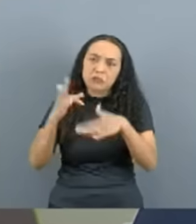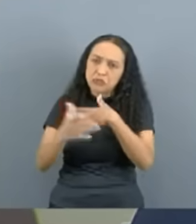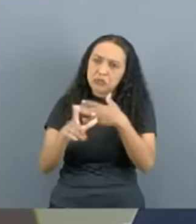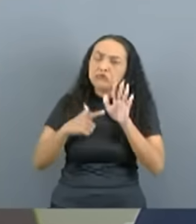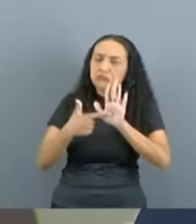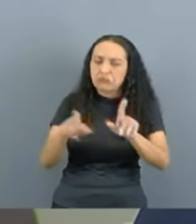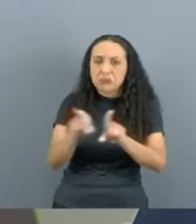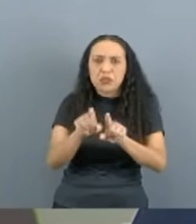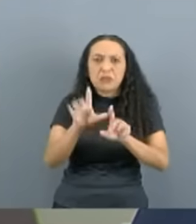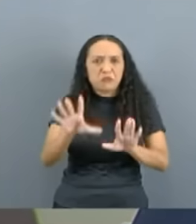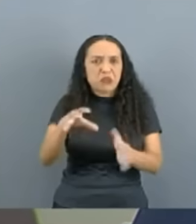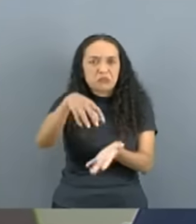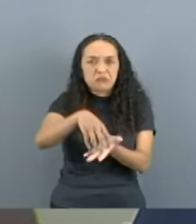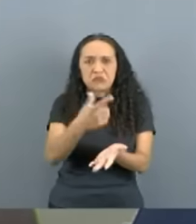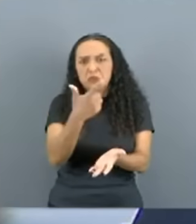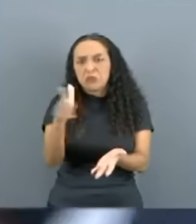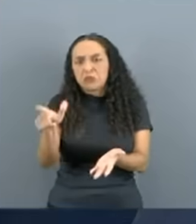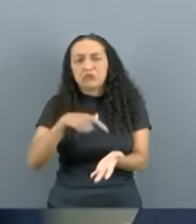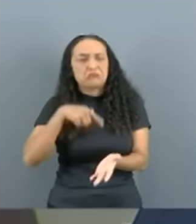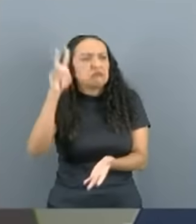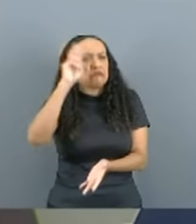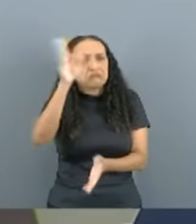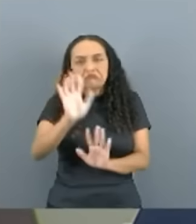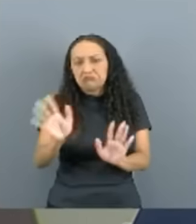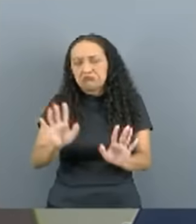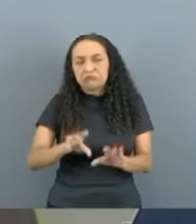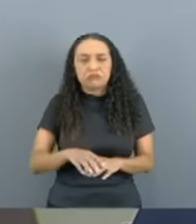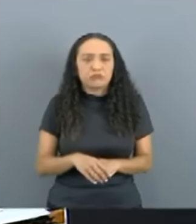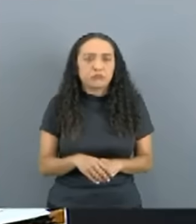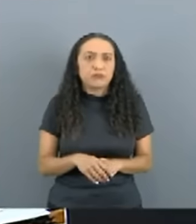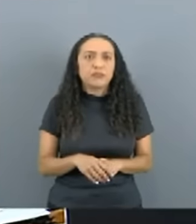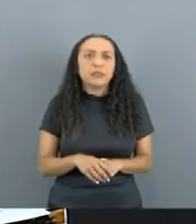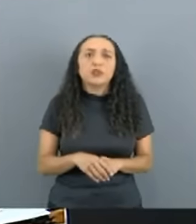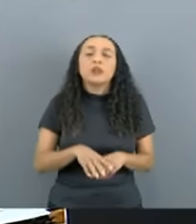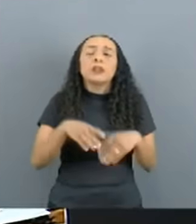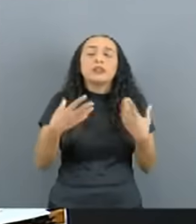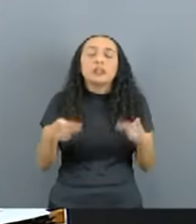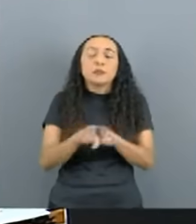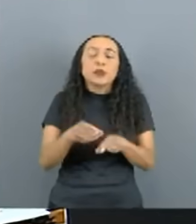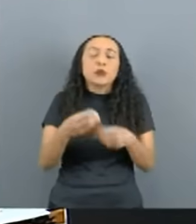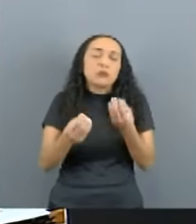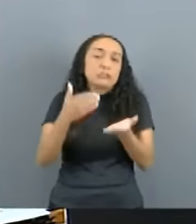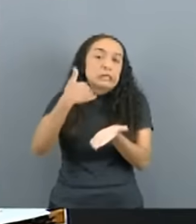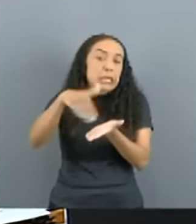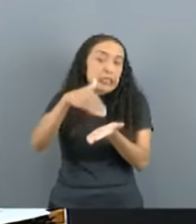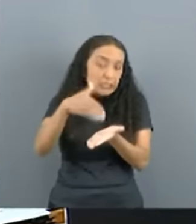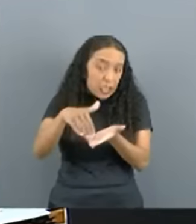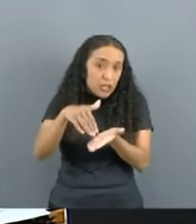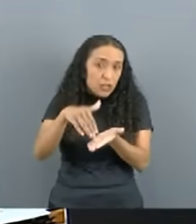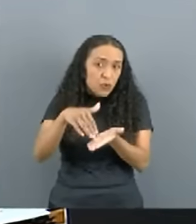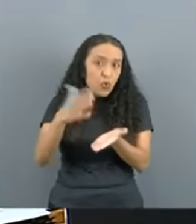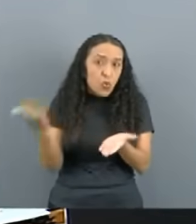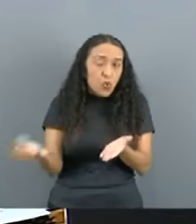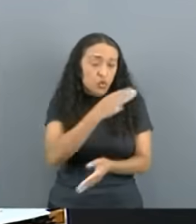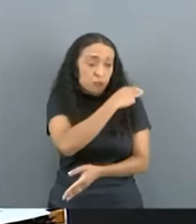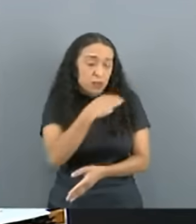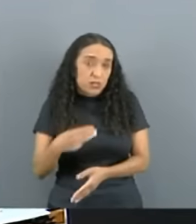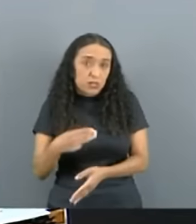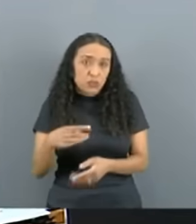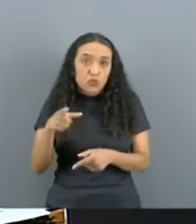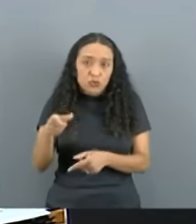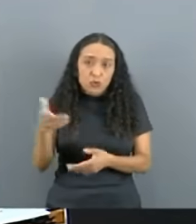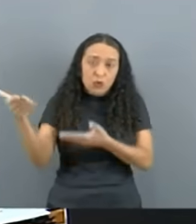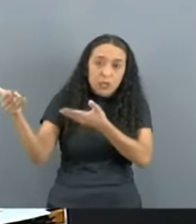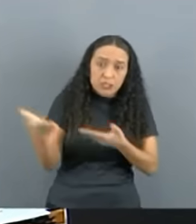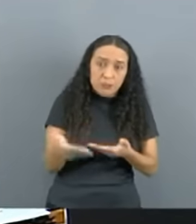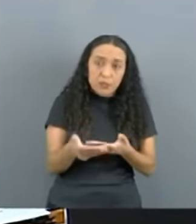esse organismo não tenho lembrança de ter me reunido. Tá. E como secretário executivo e hoje como ministro da pasta, o senhor recebeu